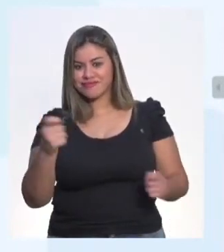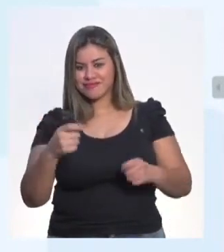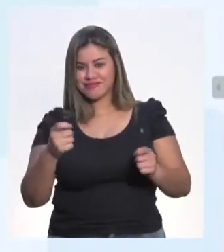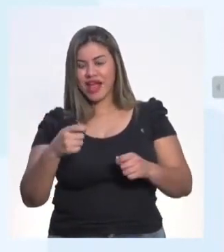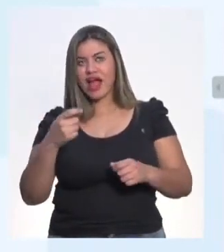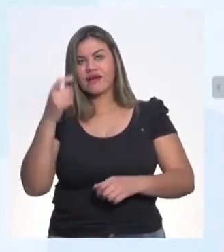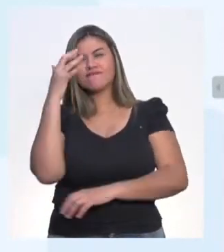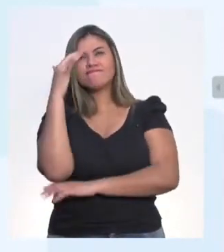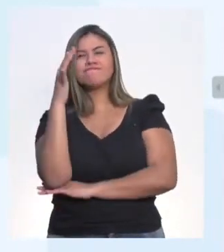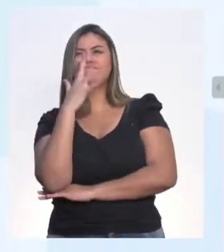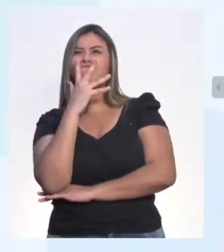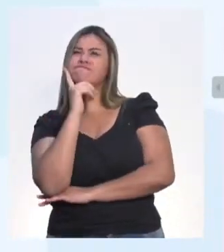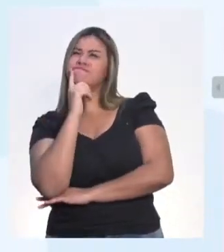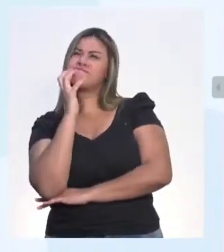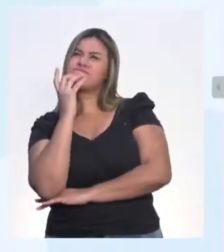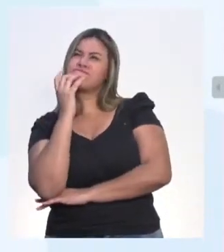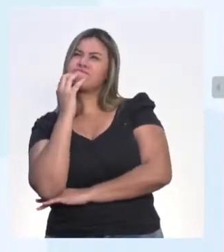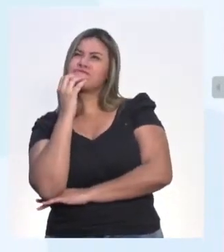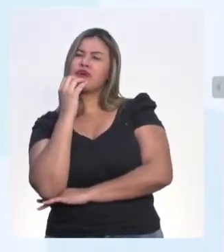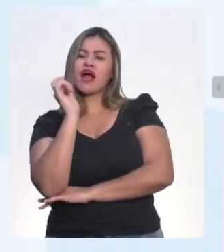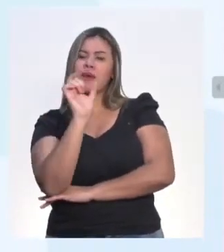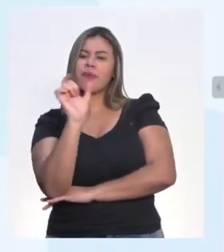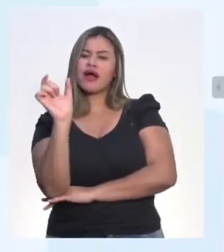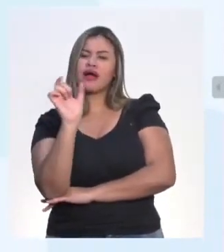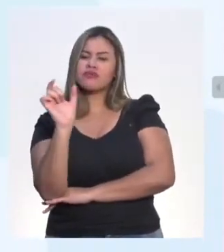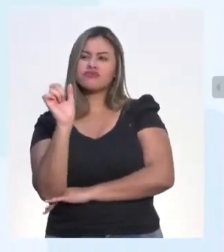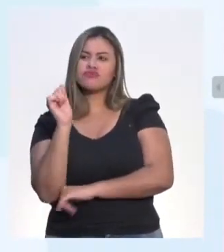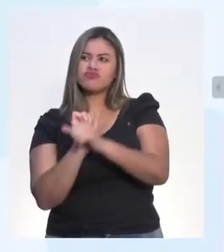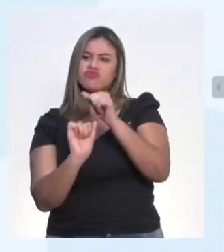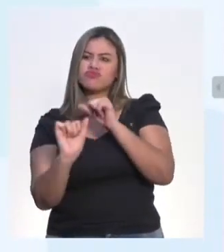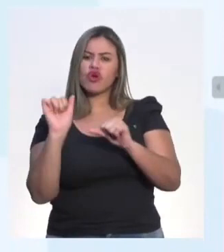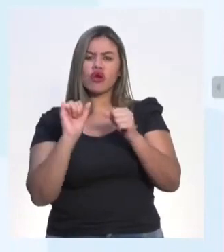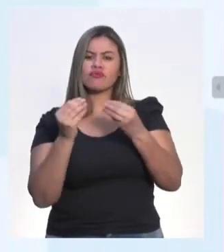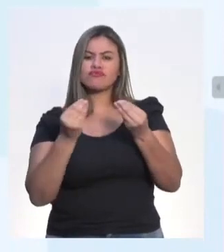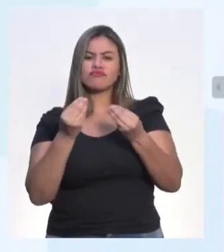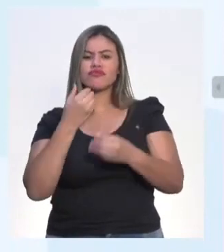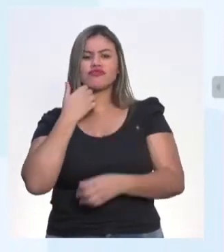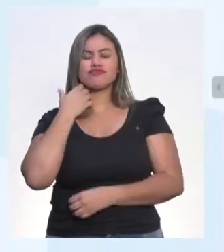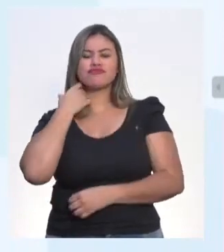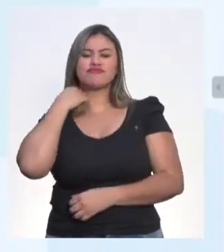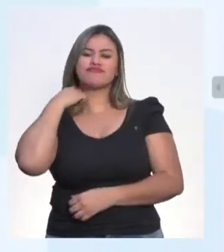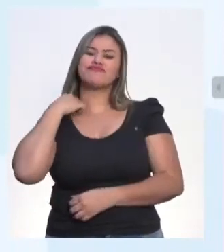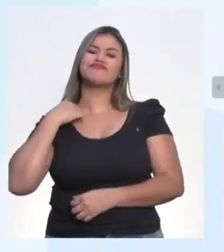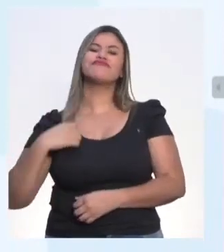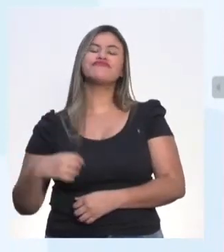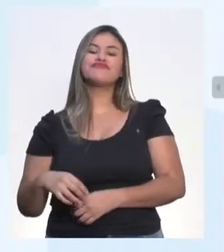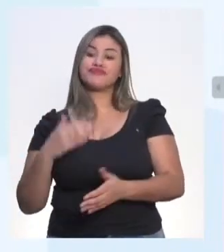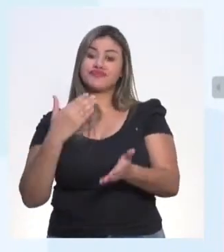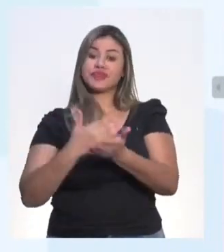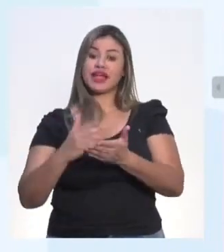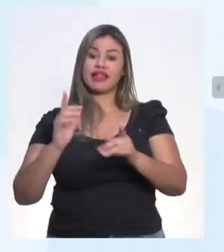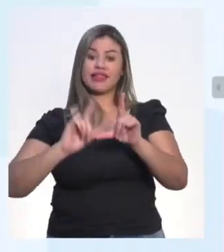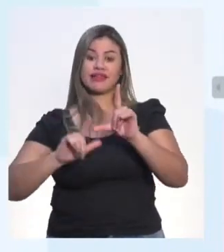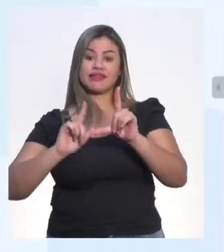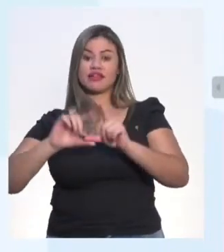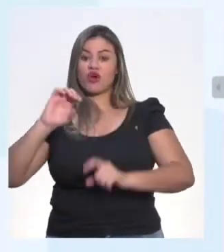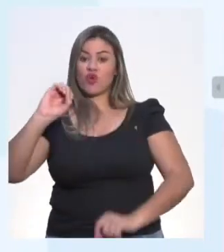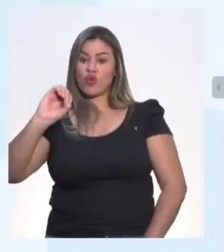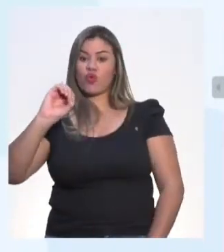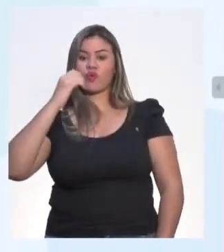que pensar na próxima palavra. Bom, vou começar agora com a letra O.